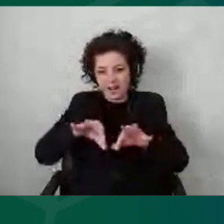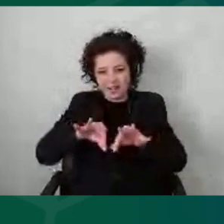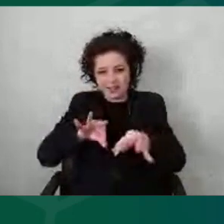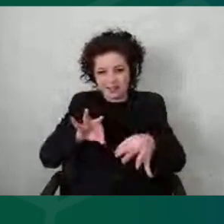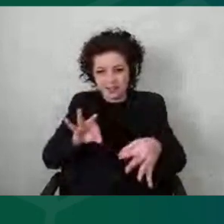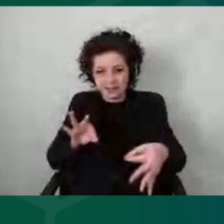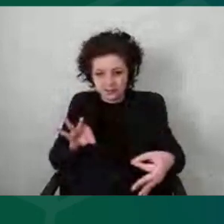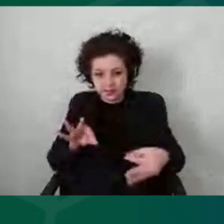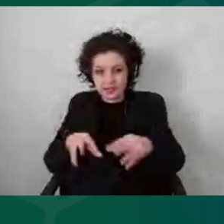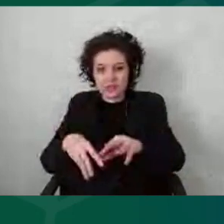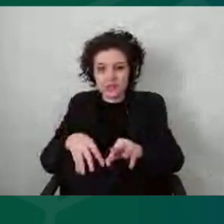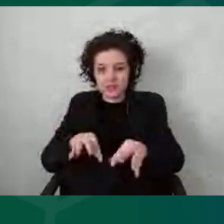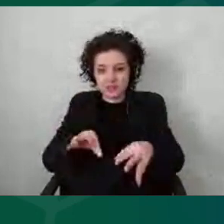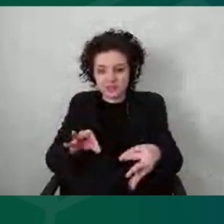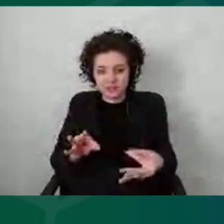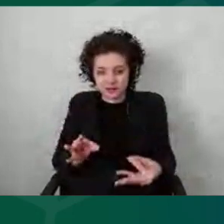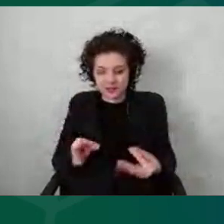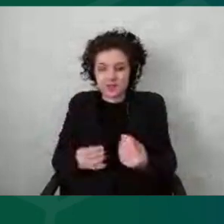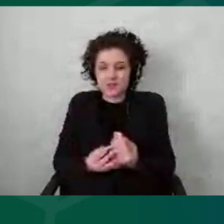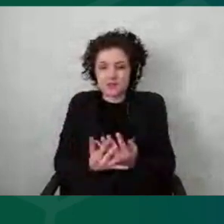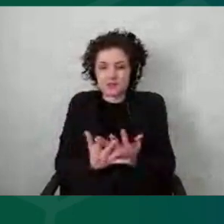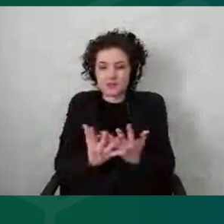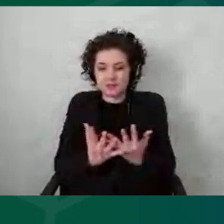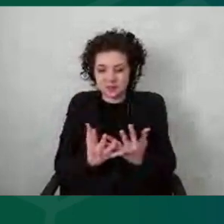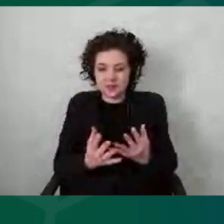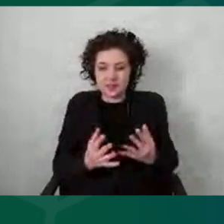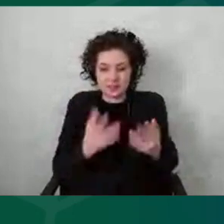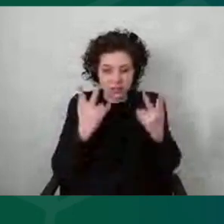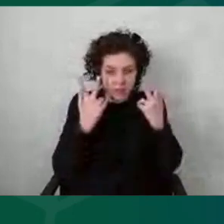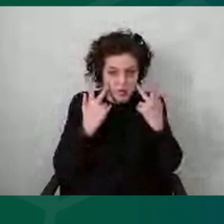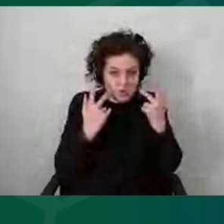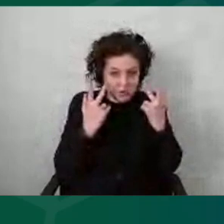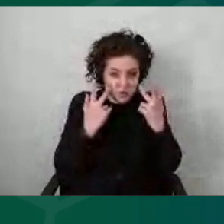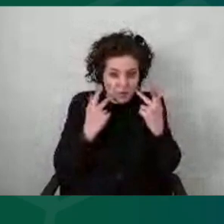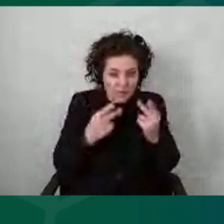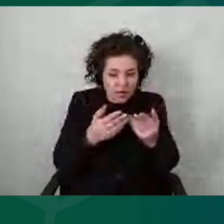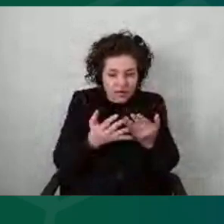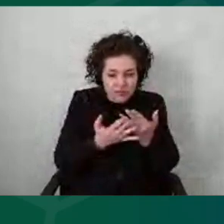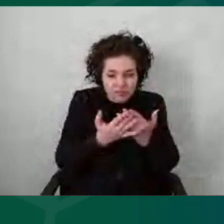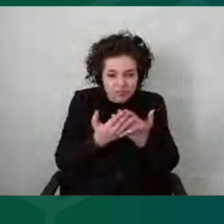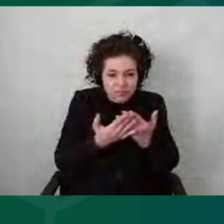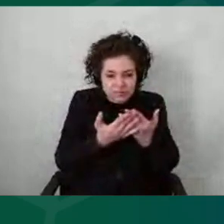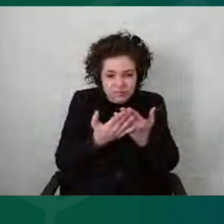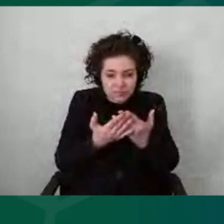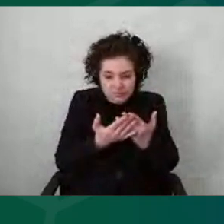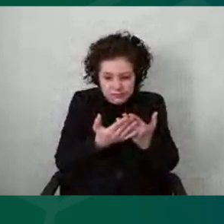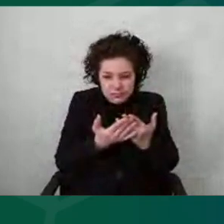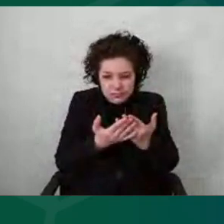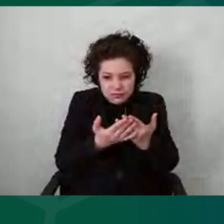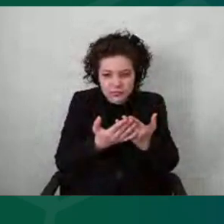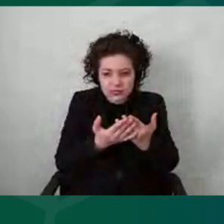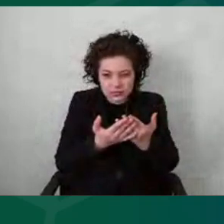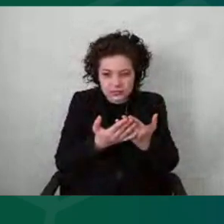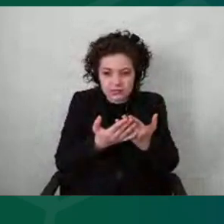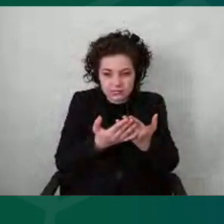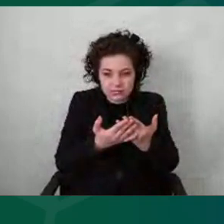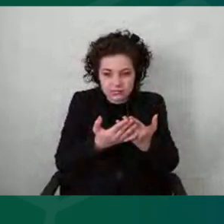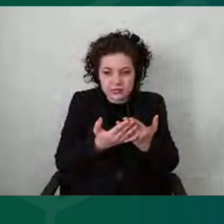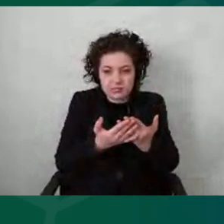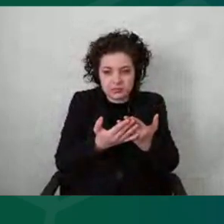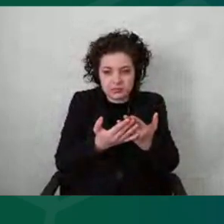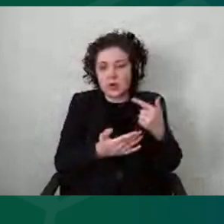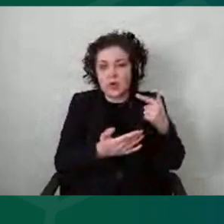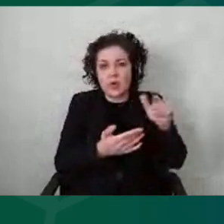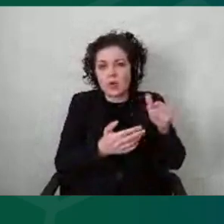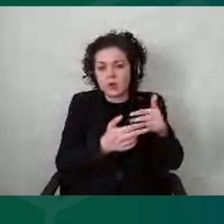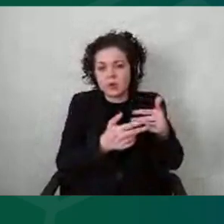uma microcirculação normal desses pacientes, dos pacientes que morreram de outras causas, desculpem, e